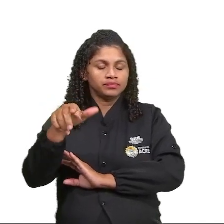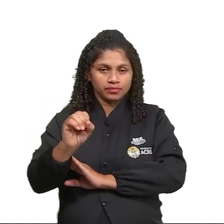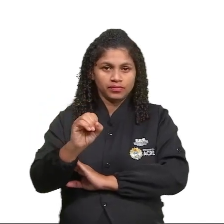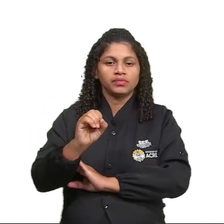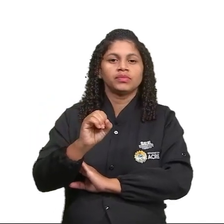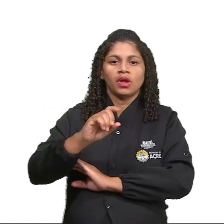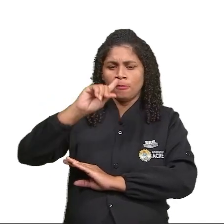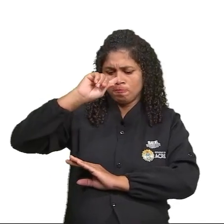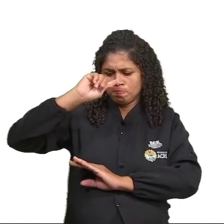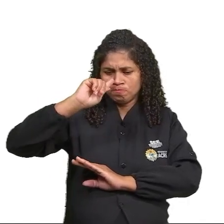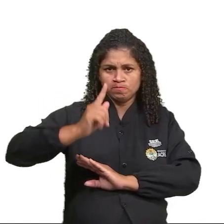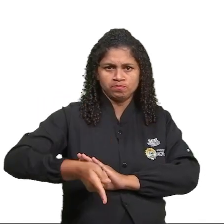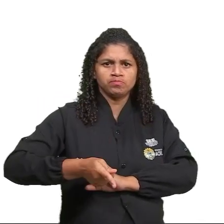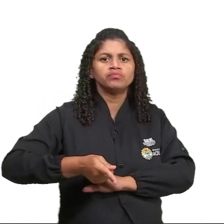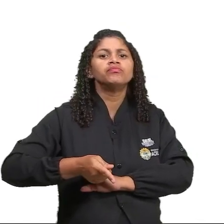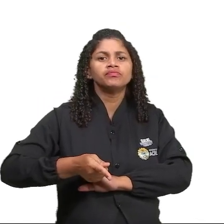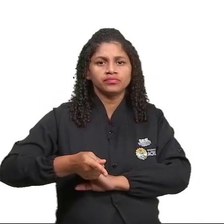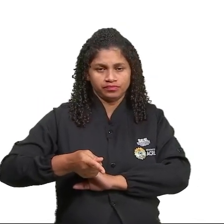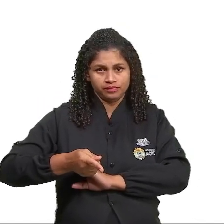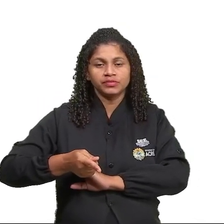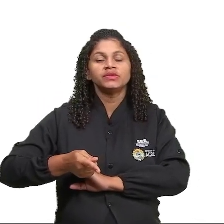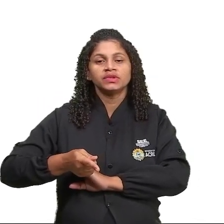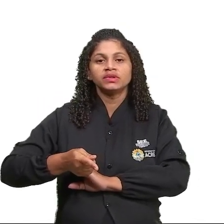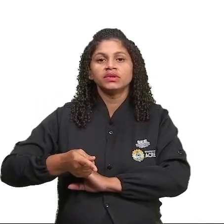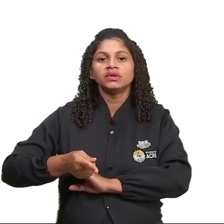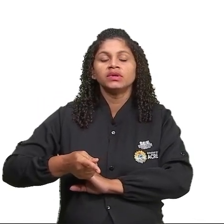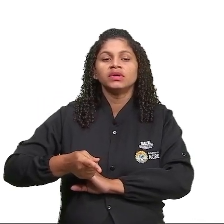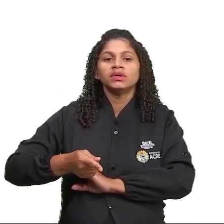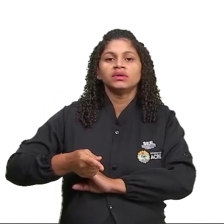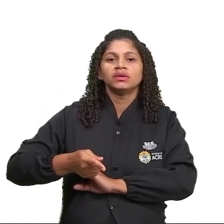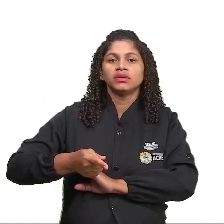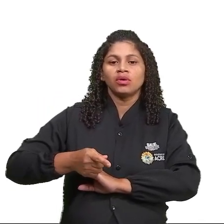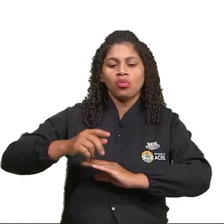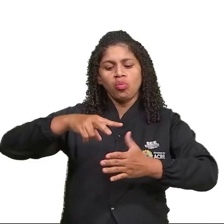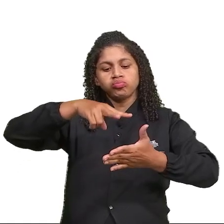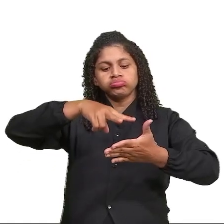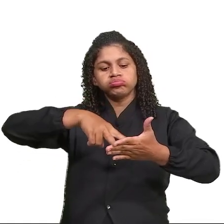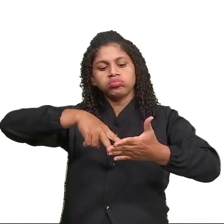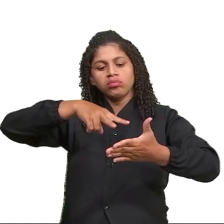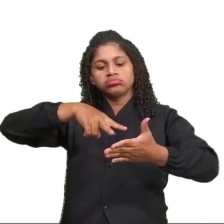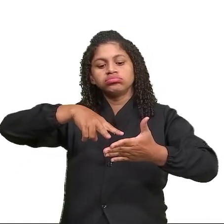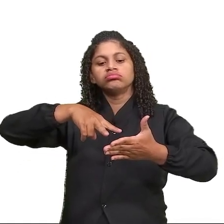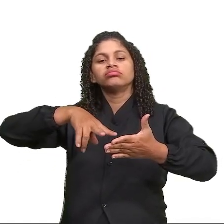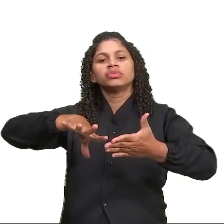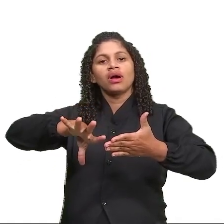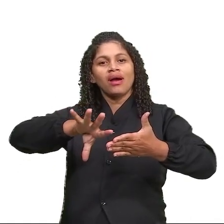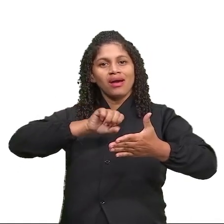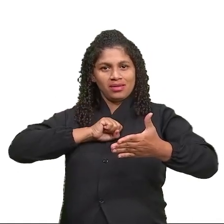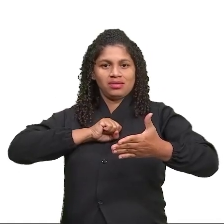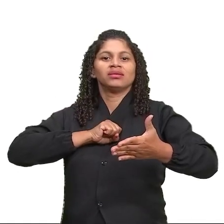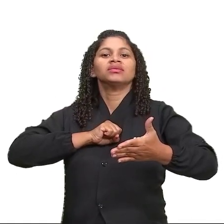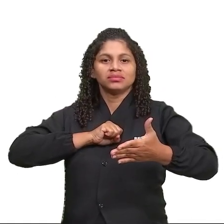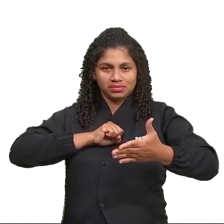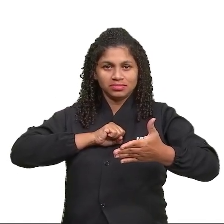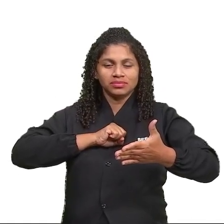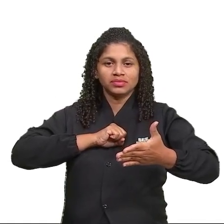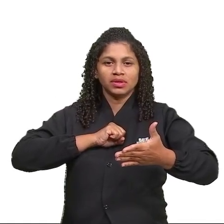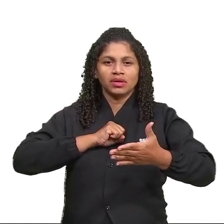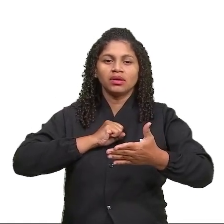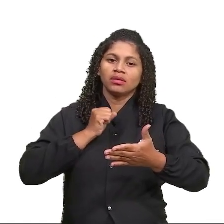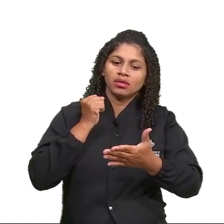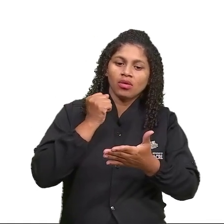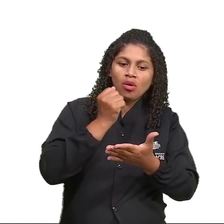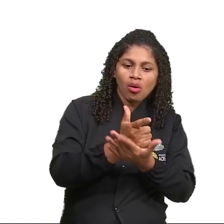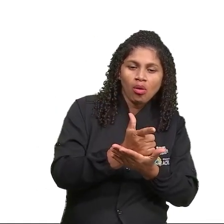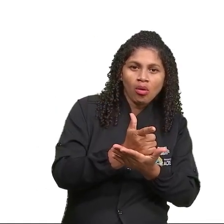de mandar, de convencer o leitor. E aqui ele fala, agradece, né, compre, mude. Então,